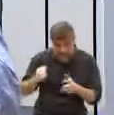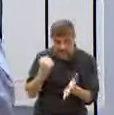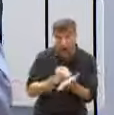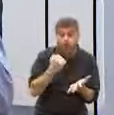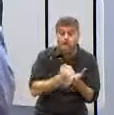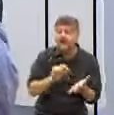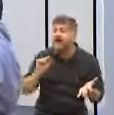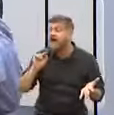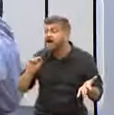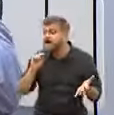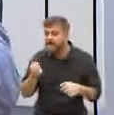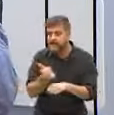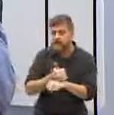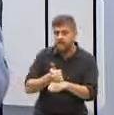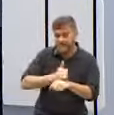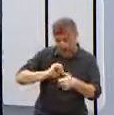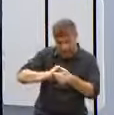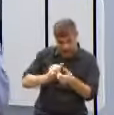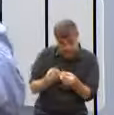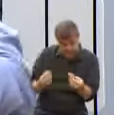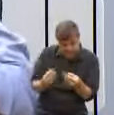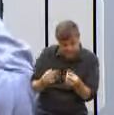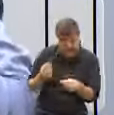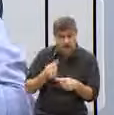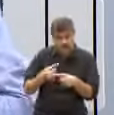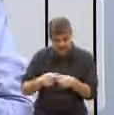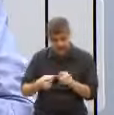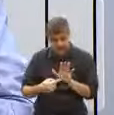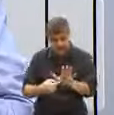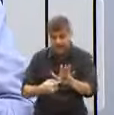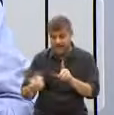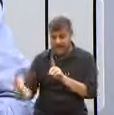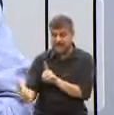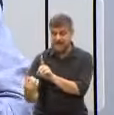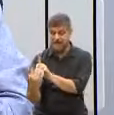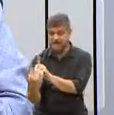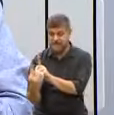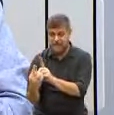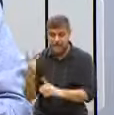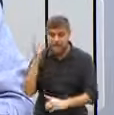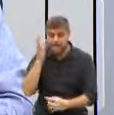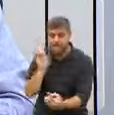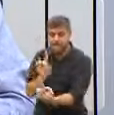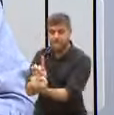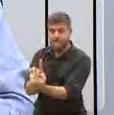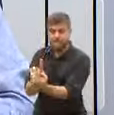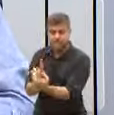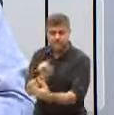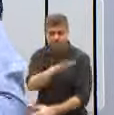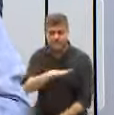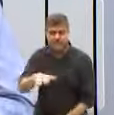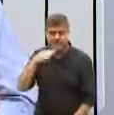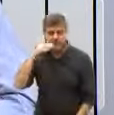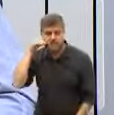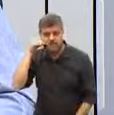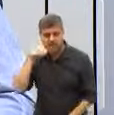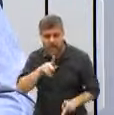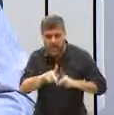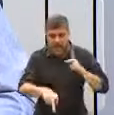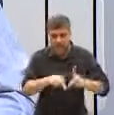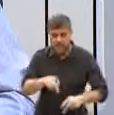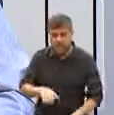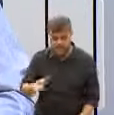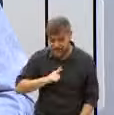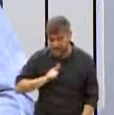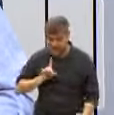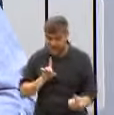contratação, a qualificação, porque isso reflete, porque ele está no atendimento direto da criança, do adolescente e da população de uma forma